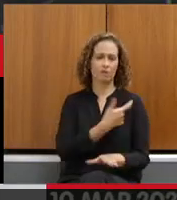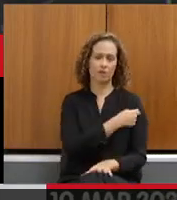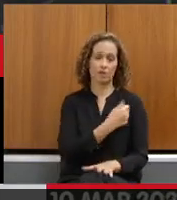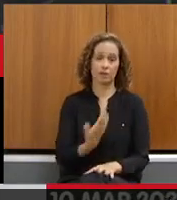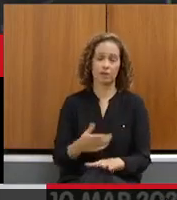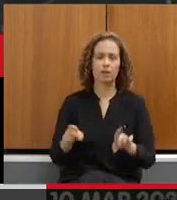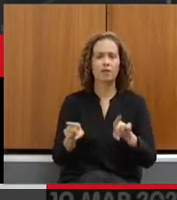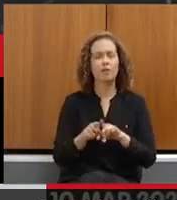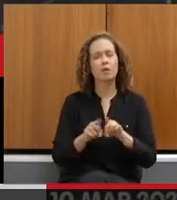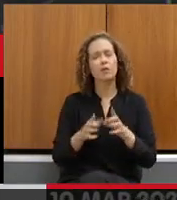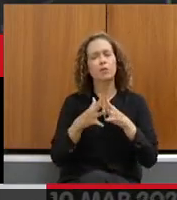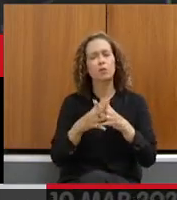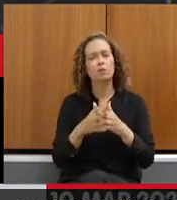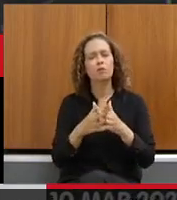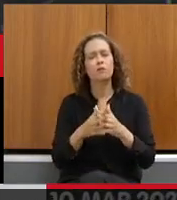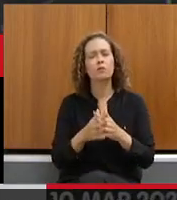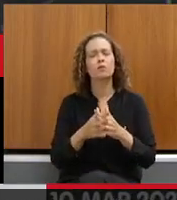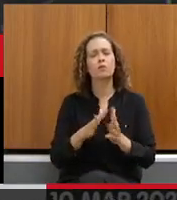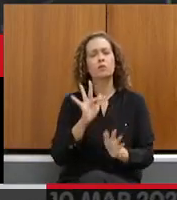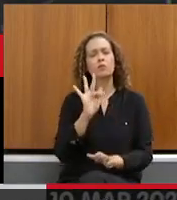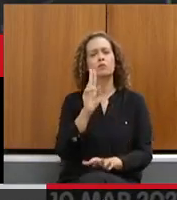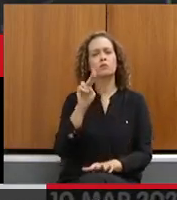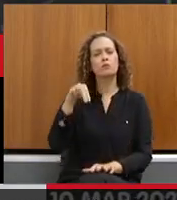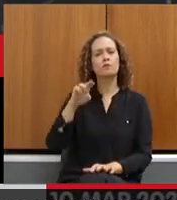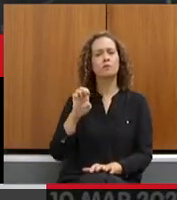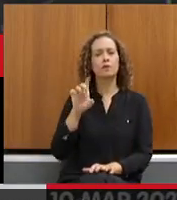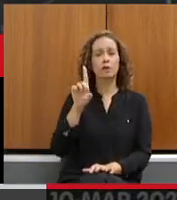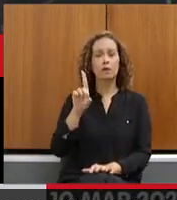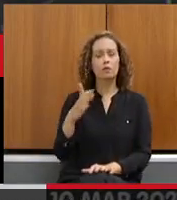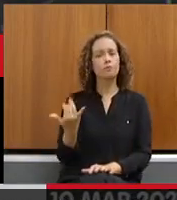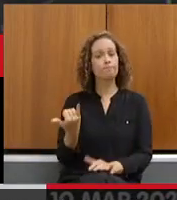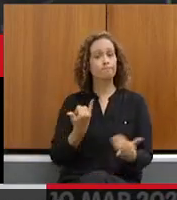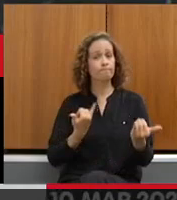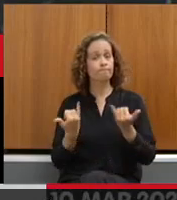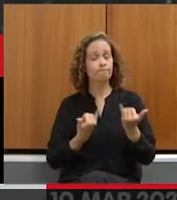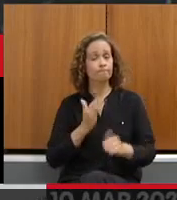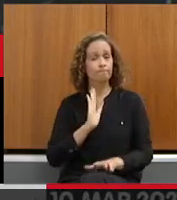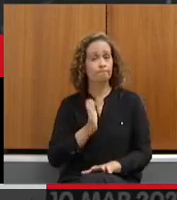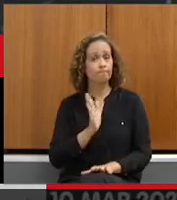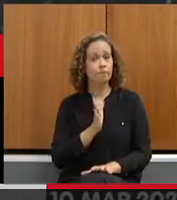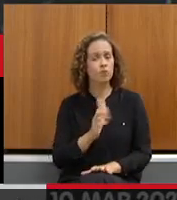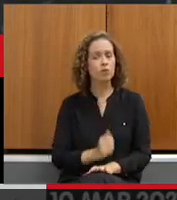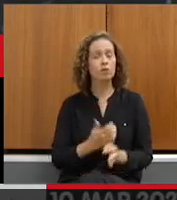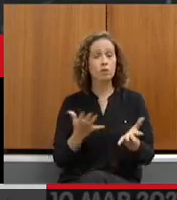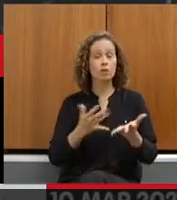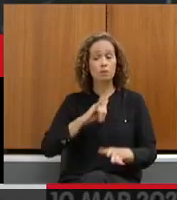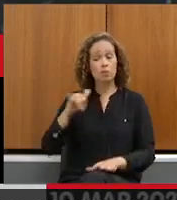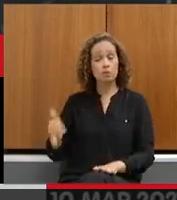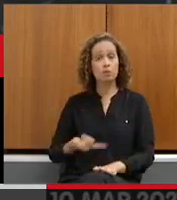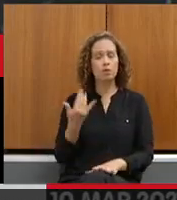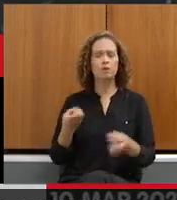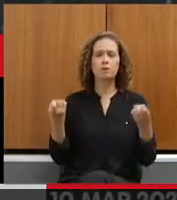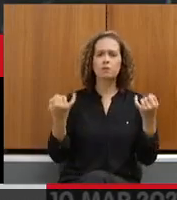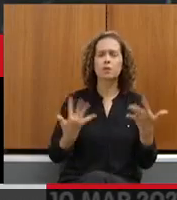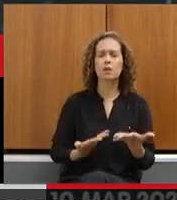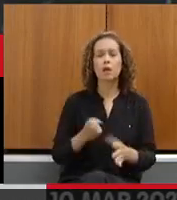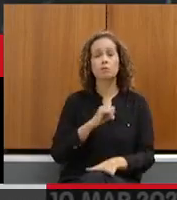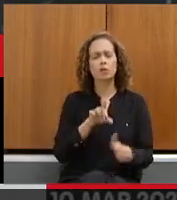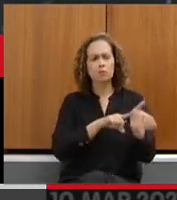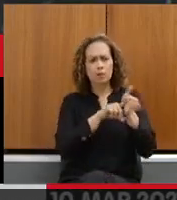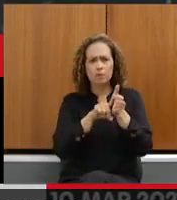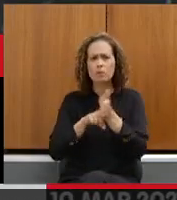muito claro a questão da funed é me foi mandado e eu gostaria até que se eu tivesse oportunidade de dizer se esses dados